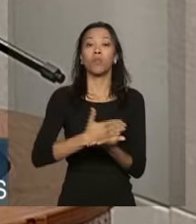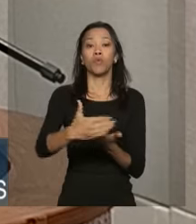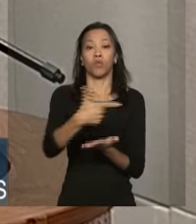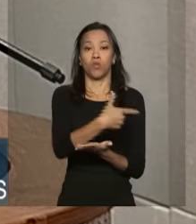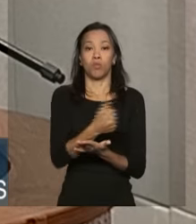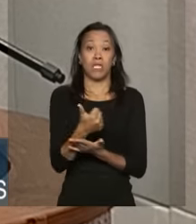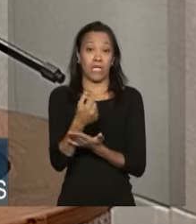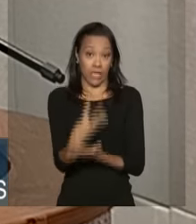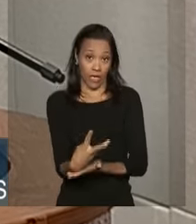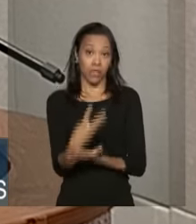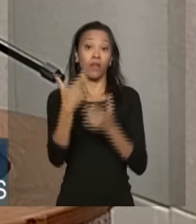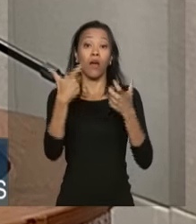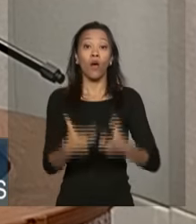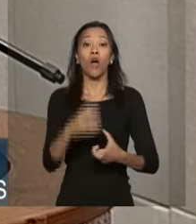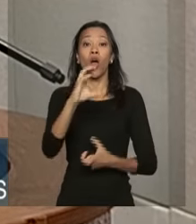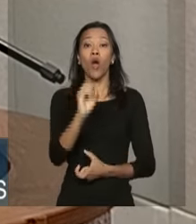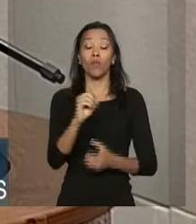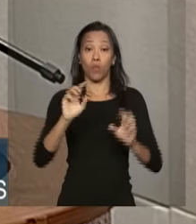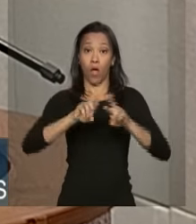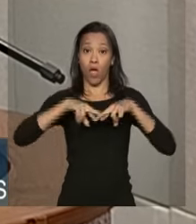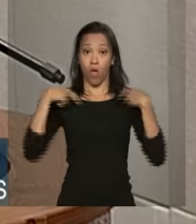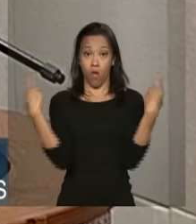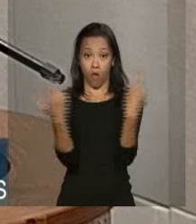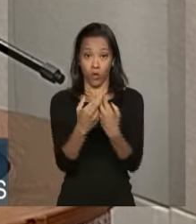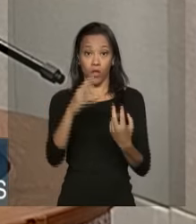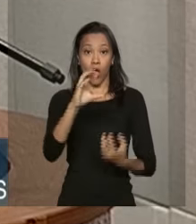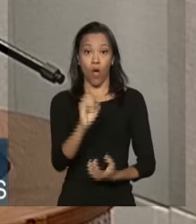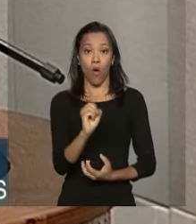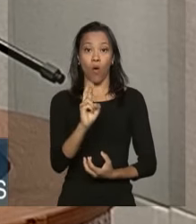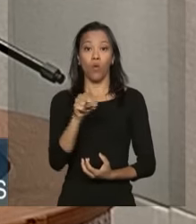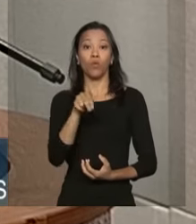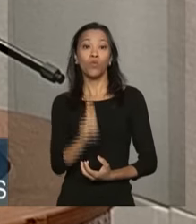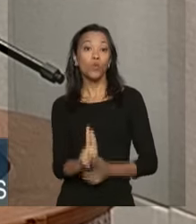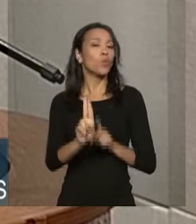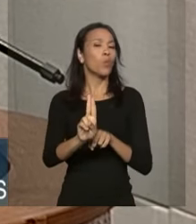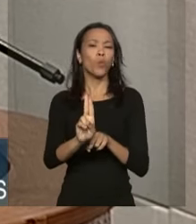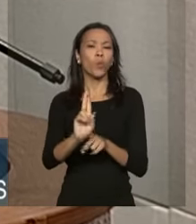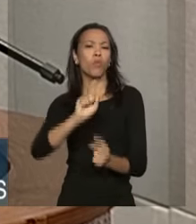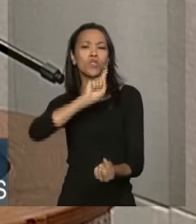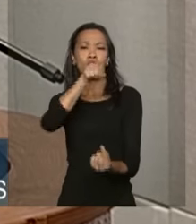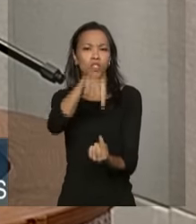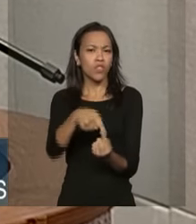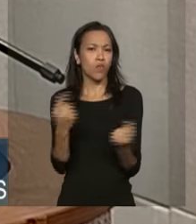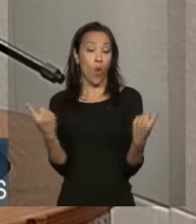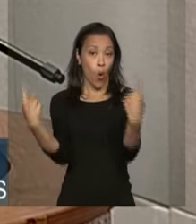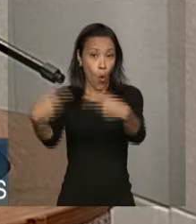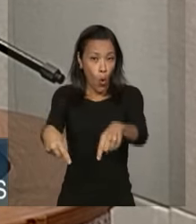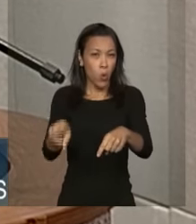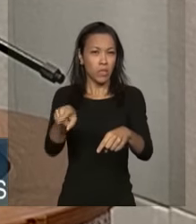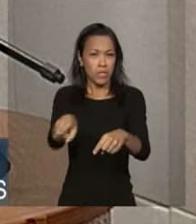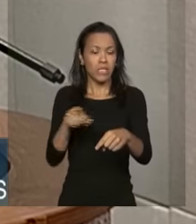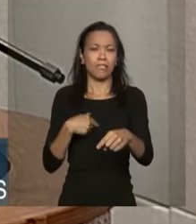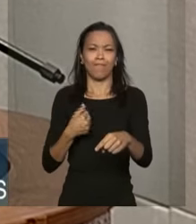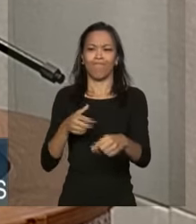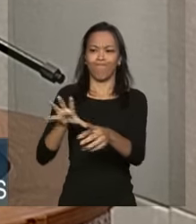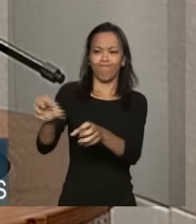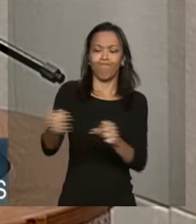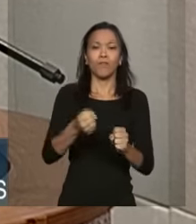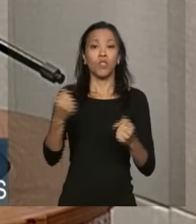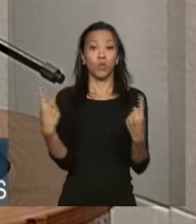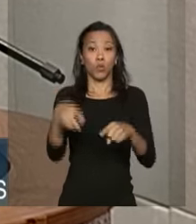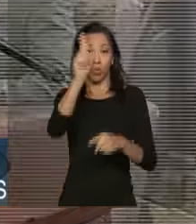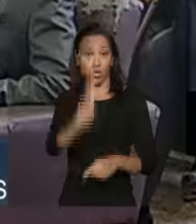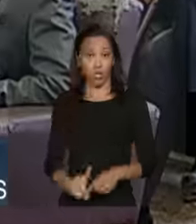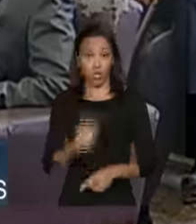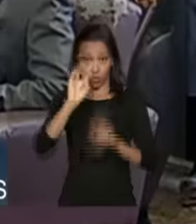geral da ONU marca a relevância da luta contra uma das mais graves violações dos Direitos Humanos